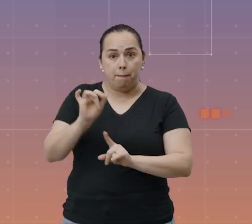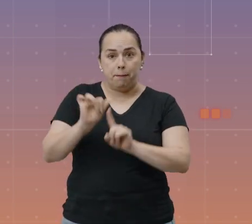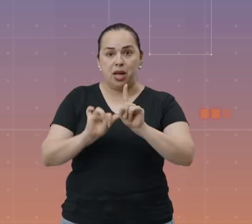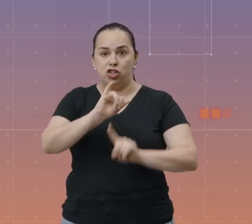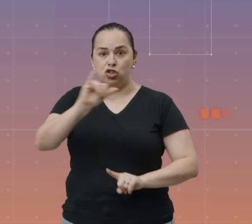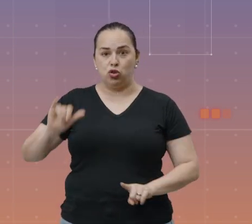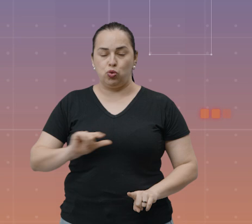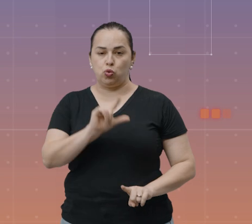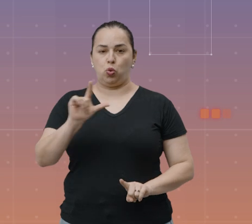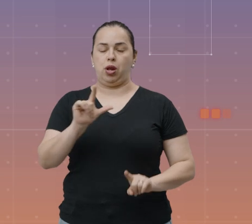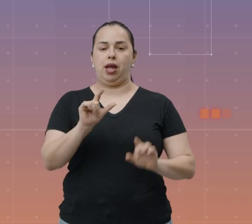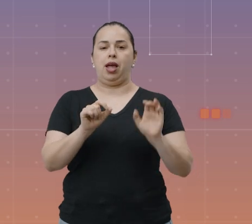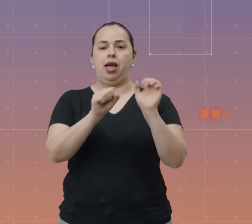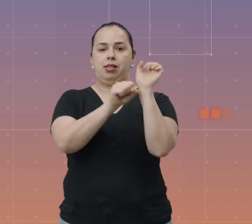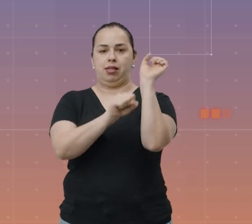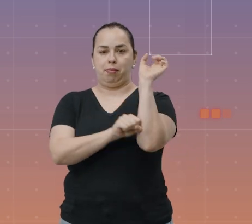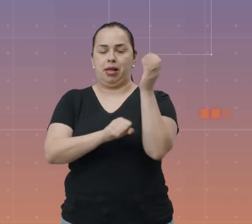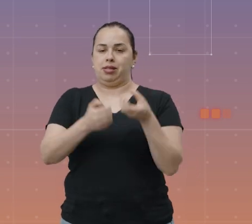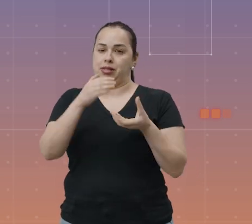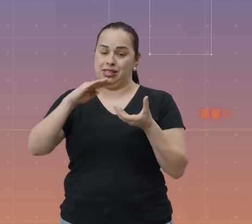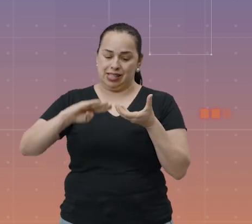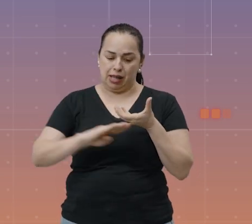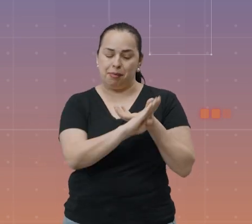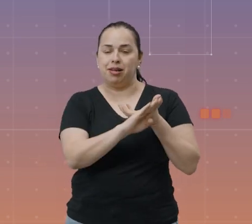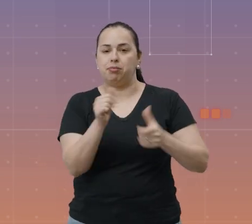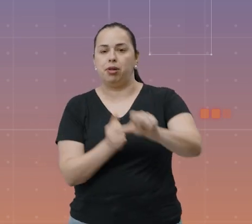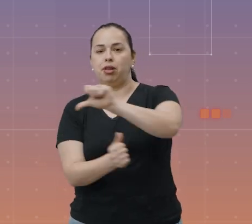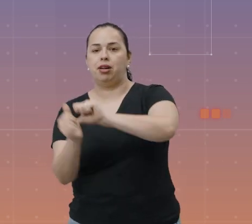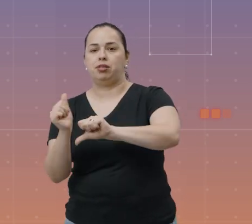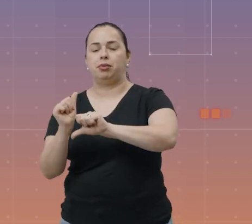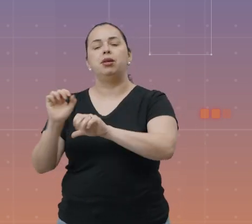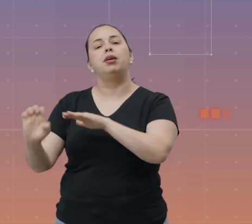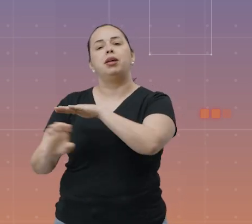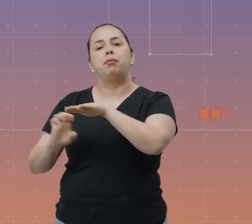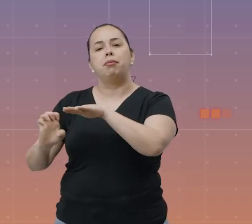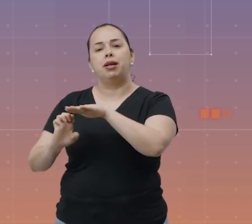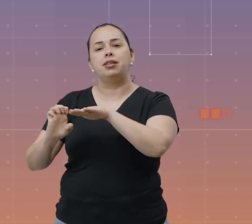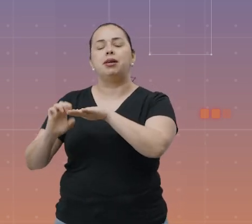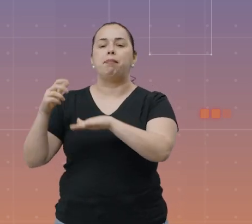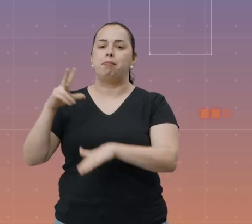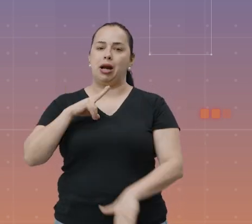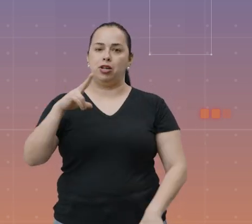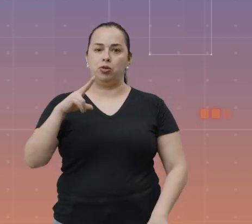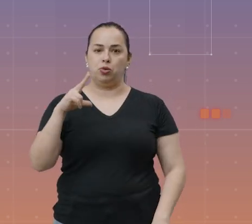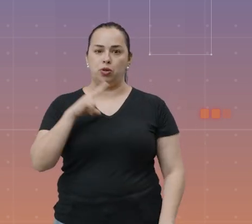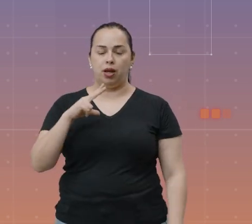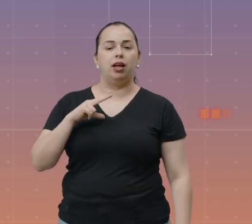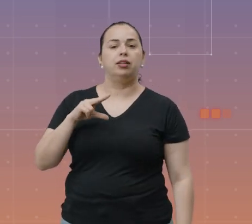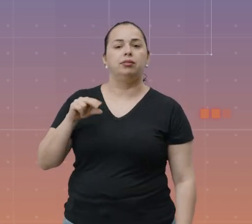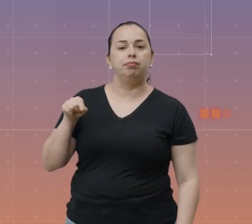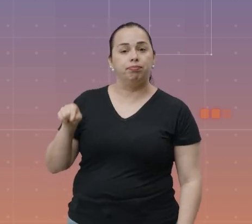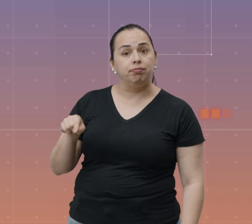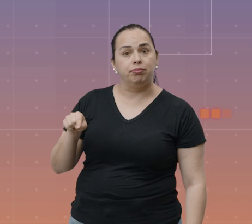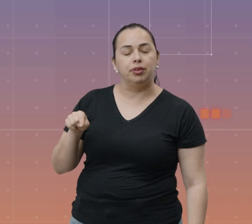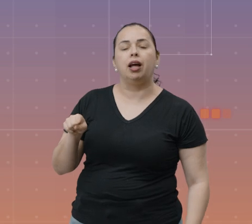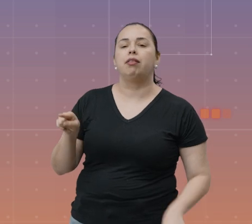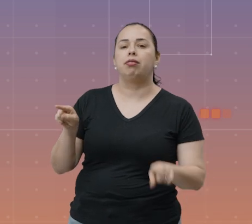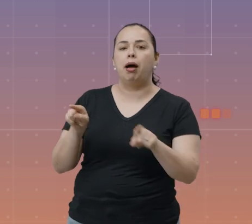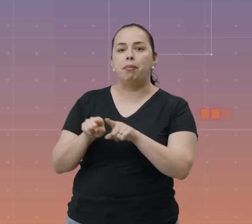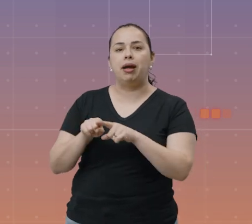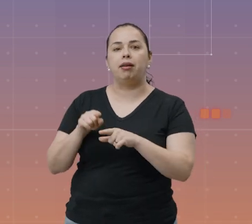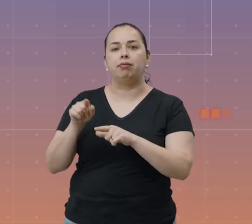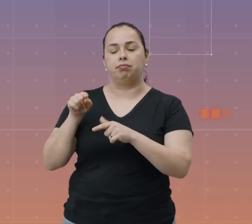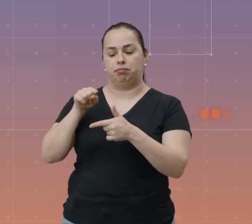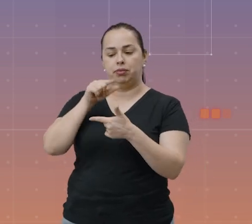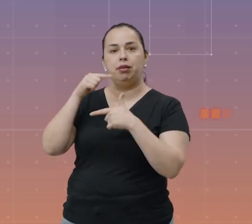a privatização da Sabesp. A concessionária passou a ser gerida pela empresa Equatorial Participações e Investimentos,